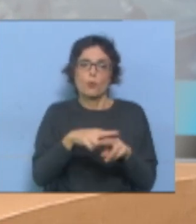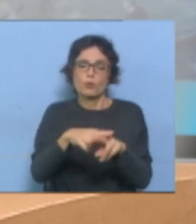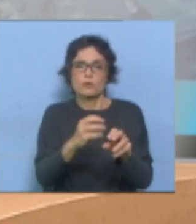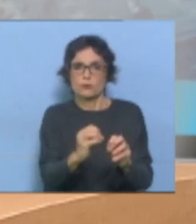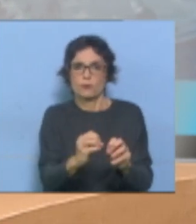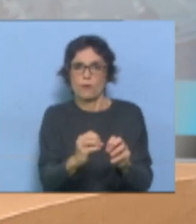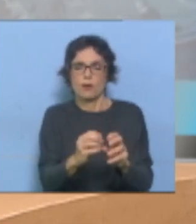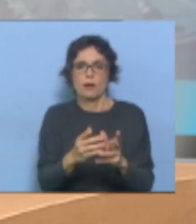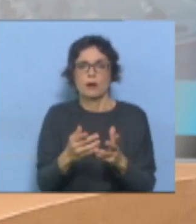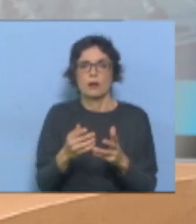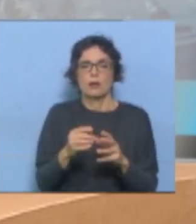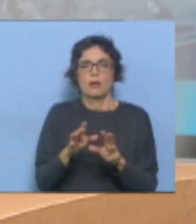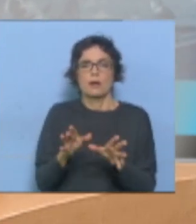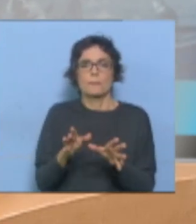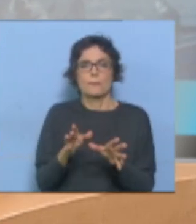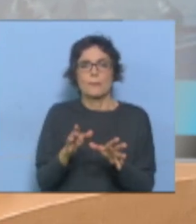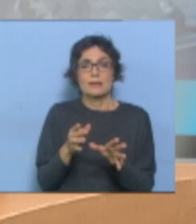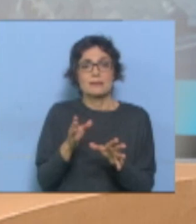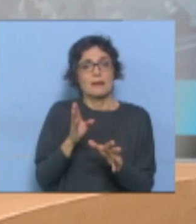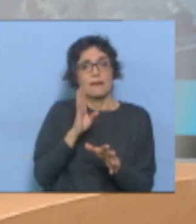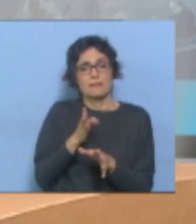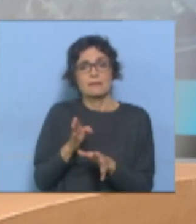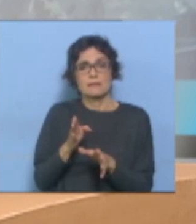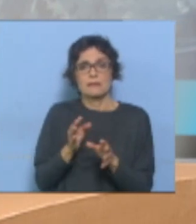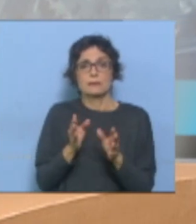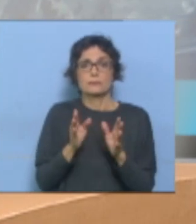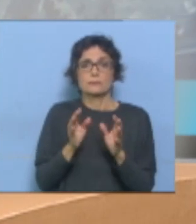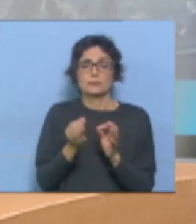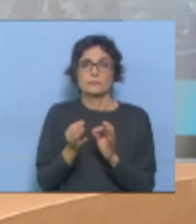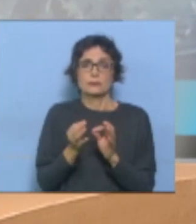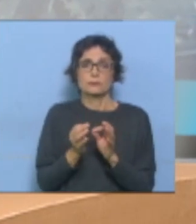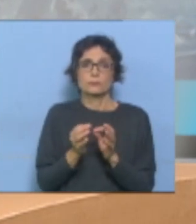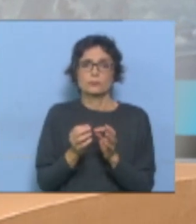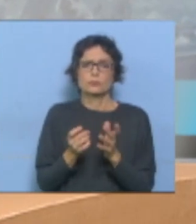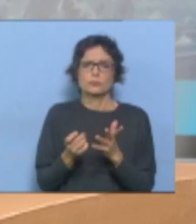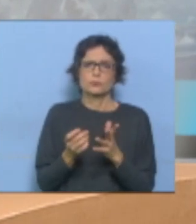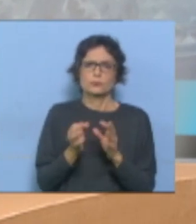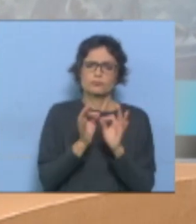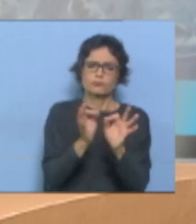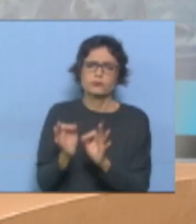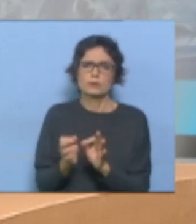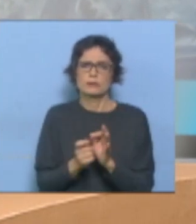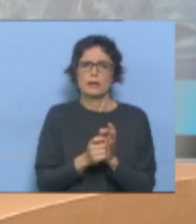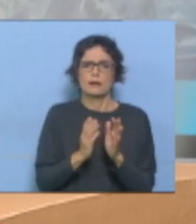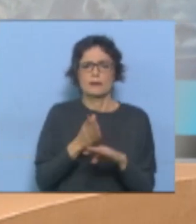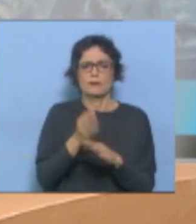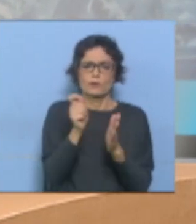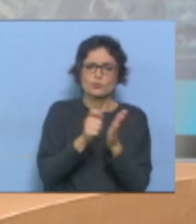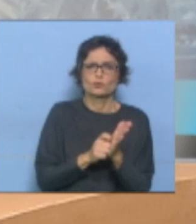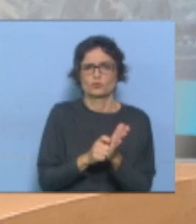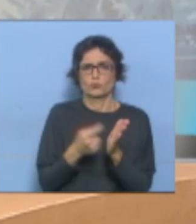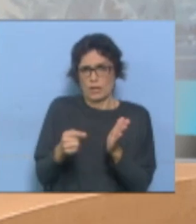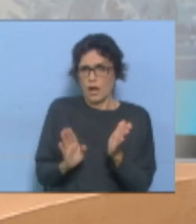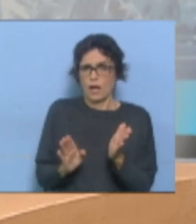costura, e há consultas de dor já muito especializadas e são muito importantes. Mas aquele